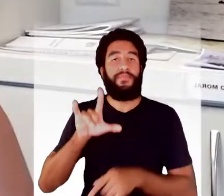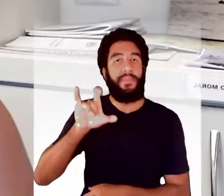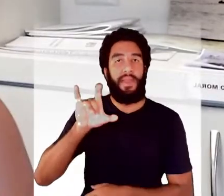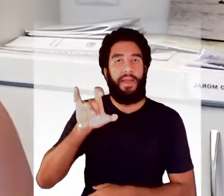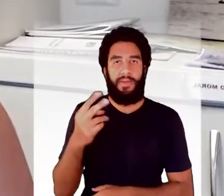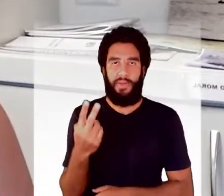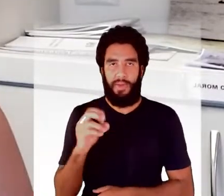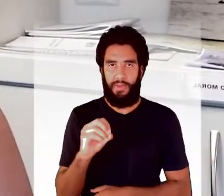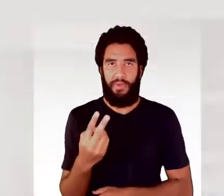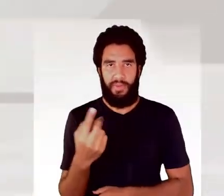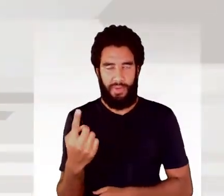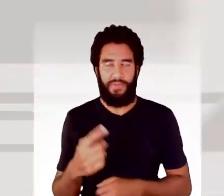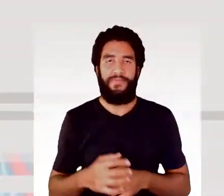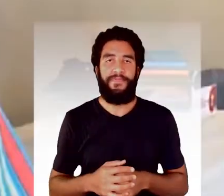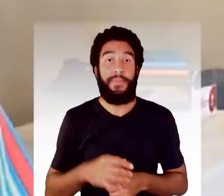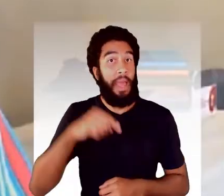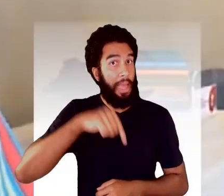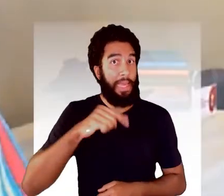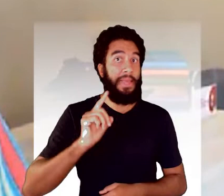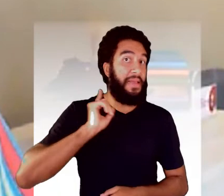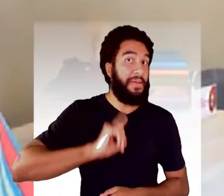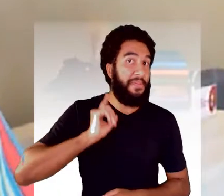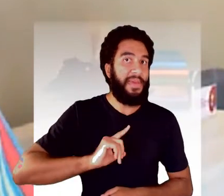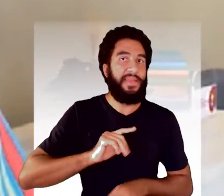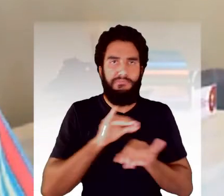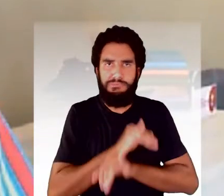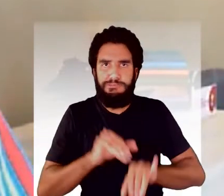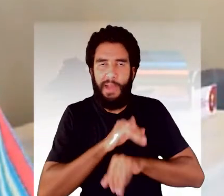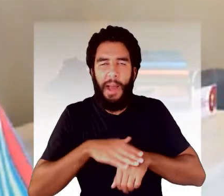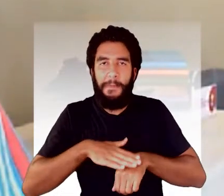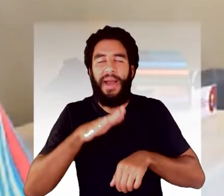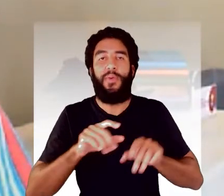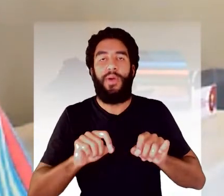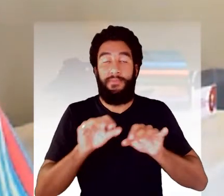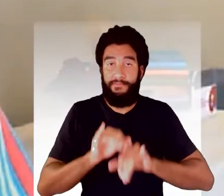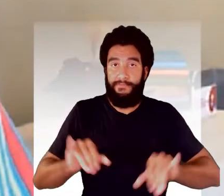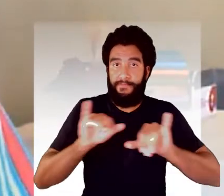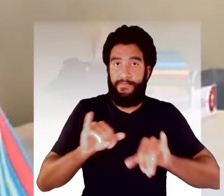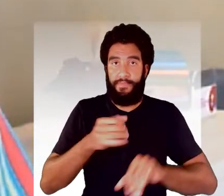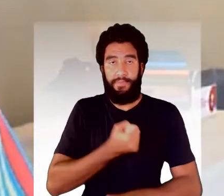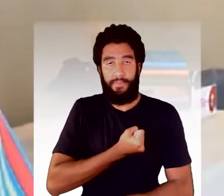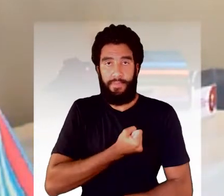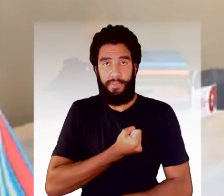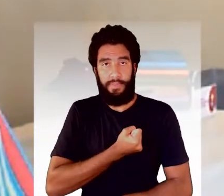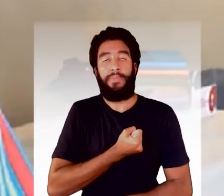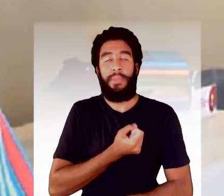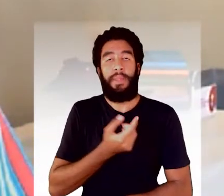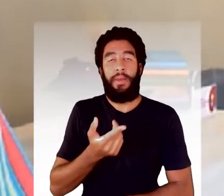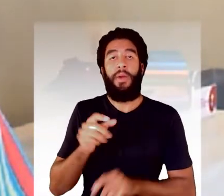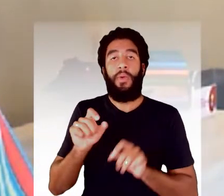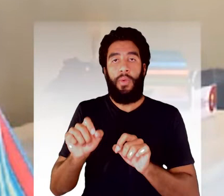no finalzinho de 2021. Aqui em Minas, o assunto que mais repercutiu nas redes sociais foi a divulgação